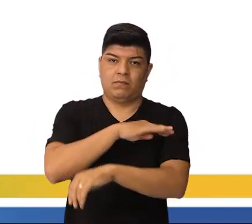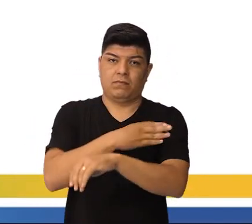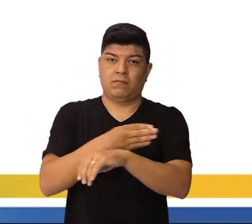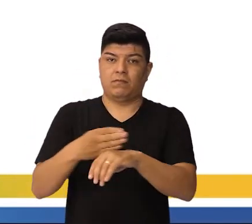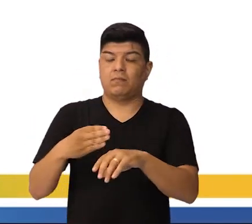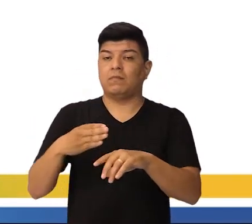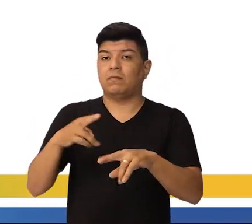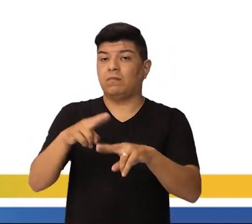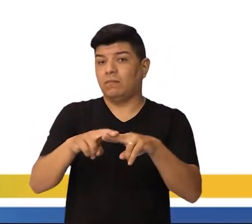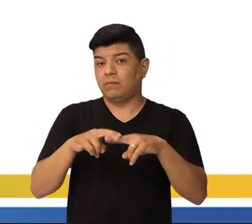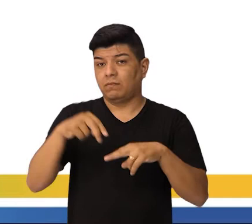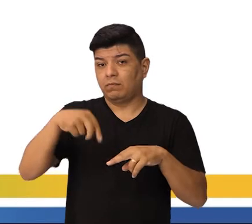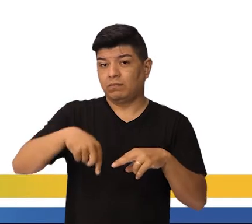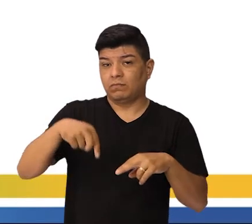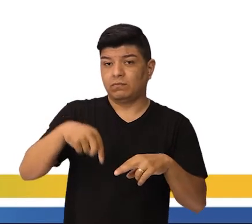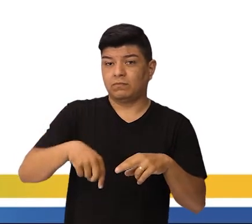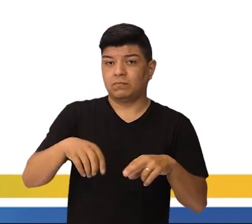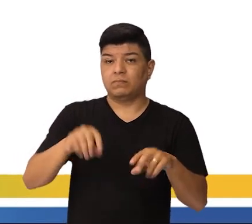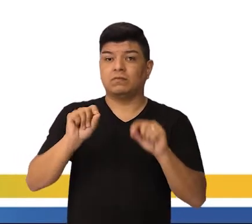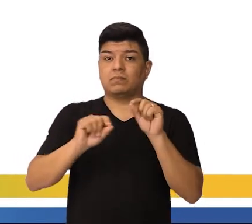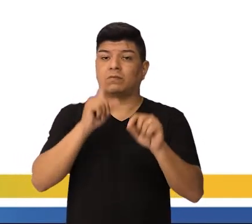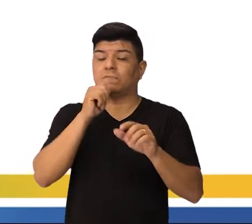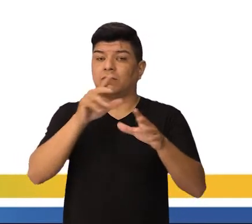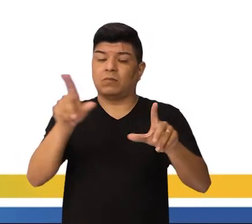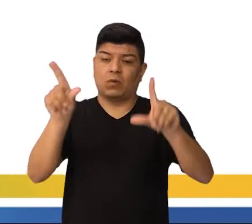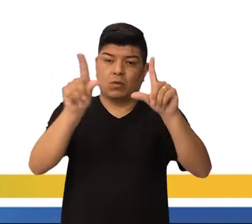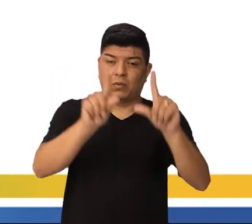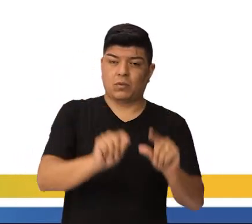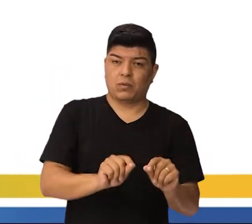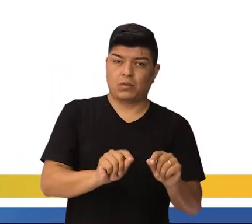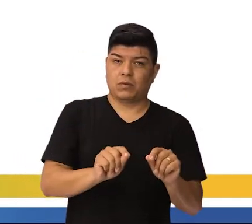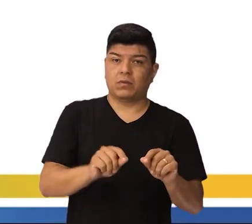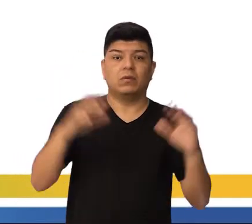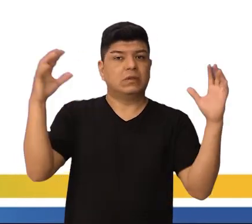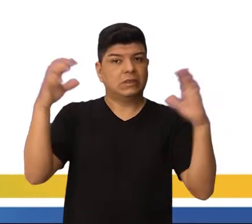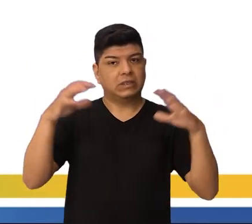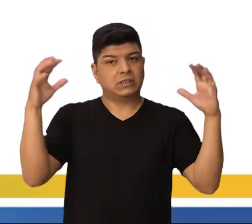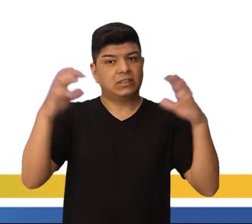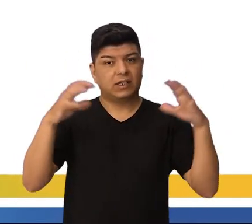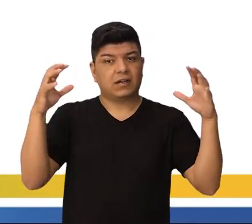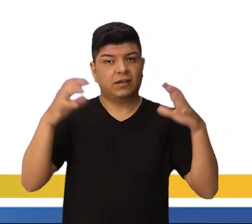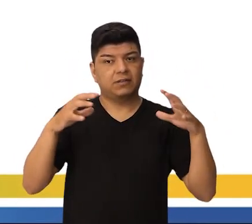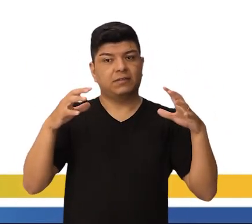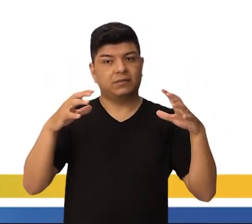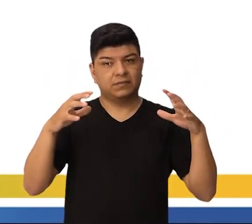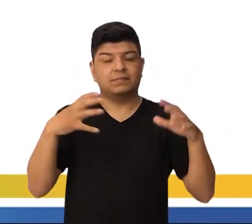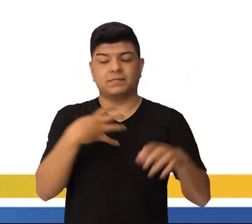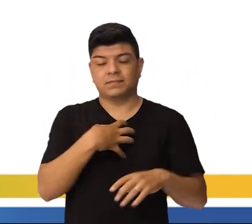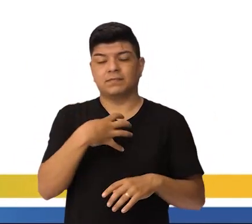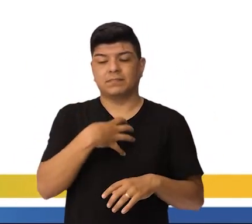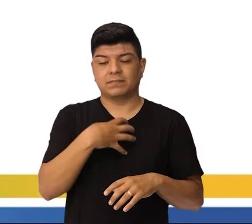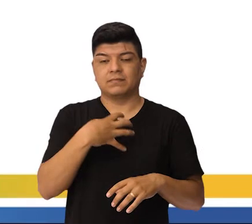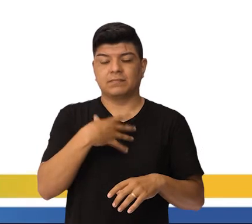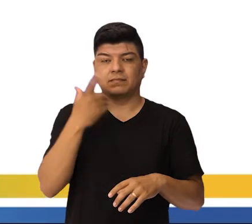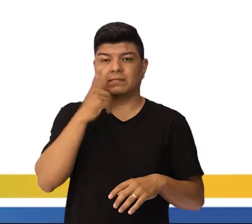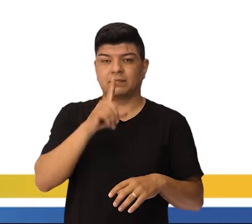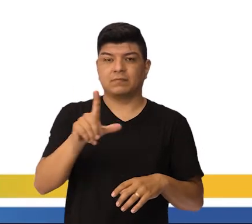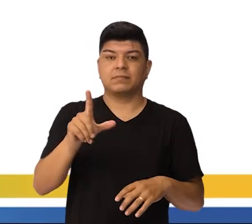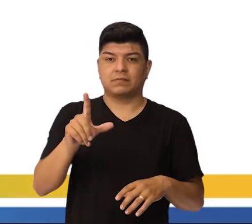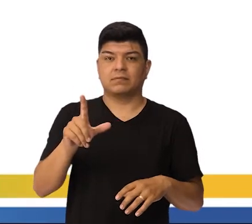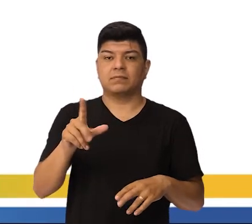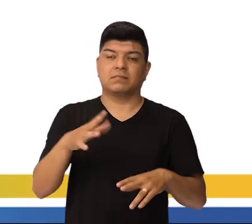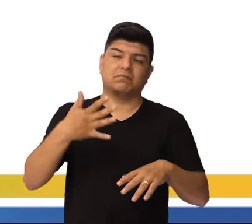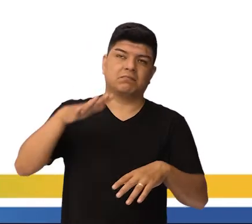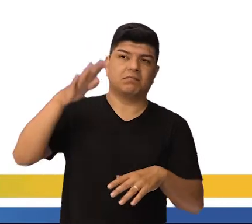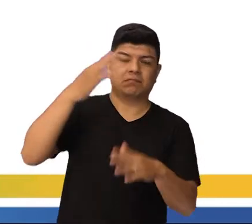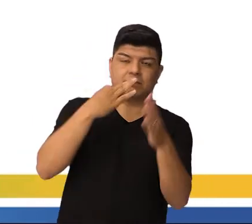que essa umidade se torne menor ainda. Quando está chovendo bastante, a gente consegue recuperar essa umidade, ela fica lá